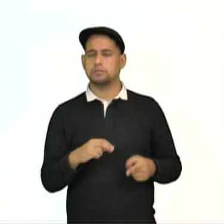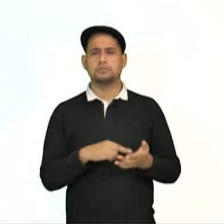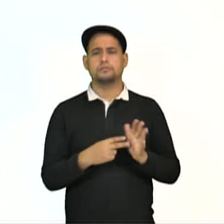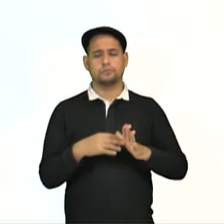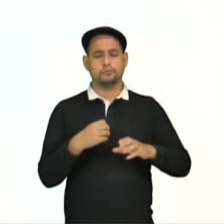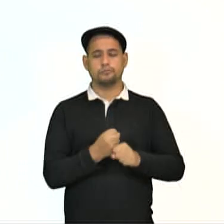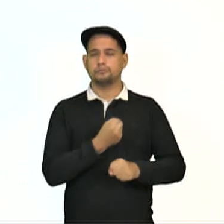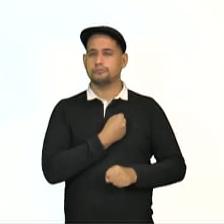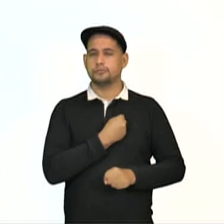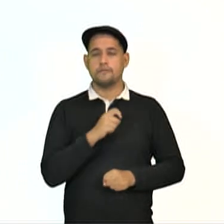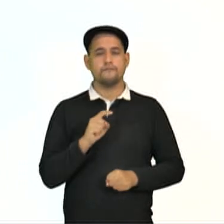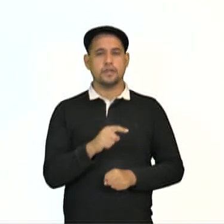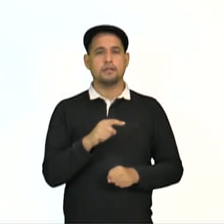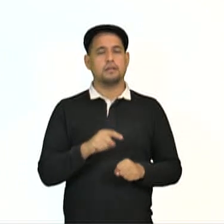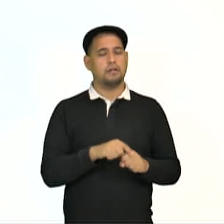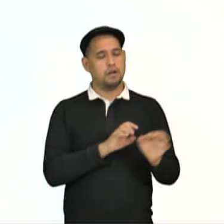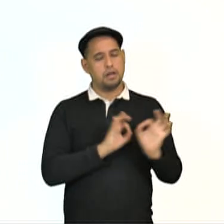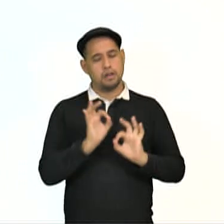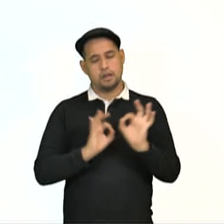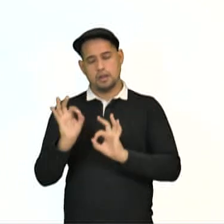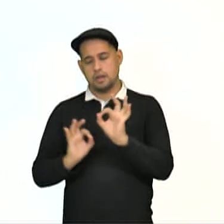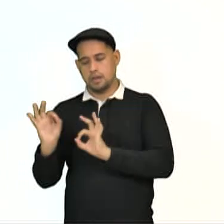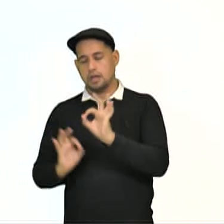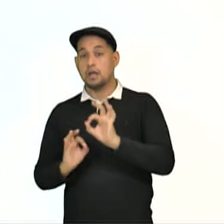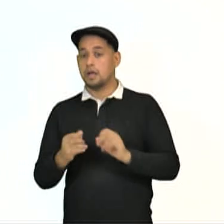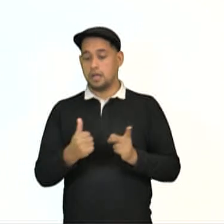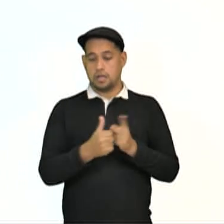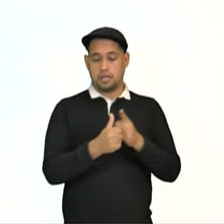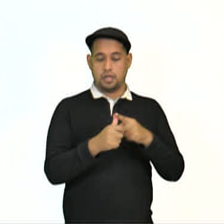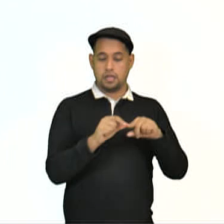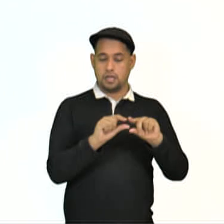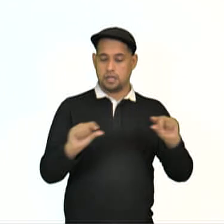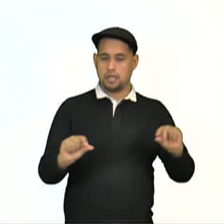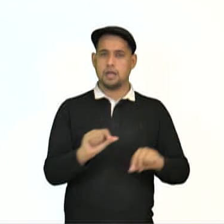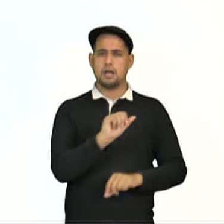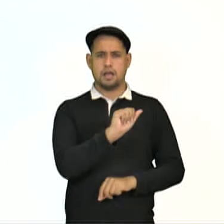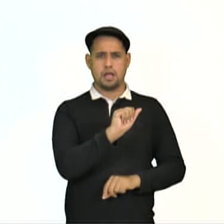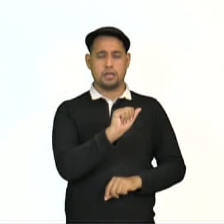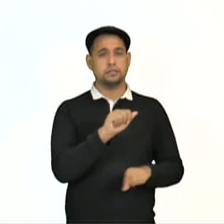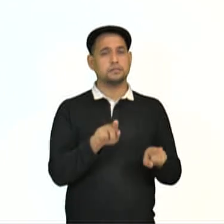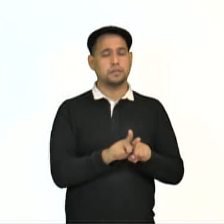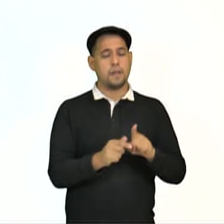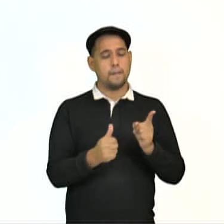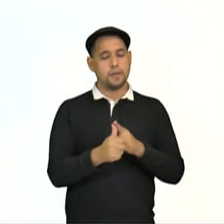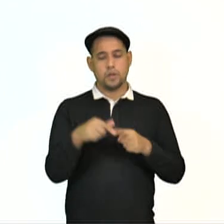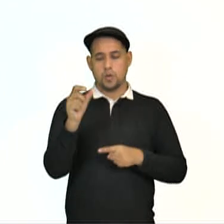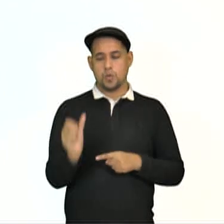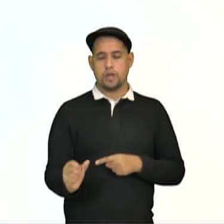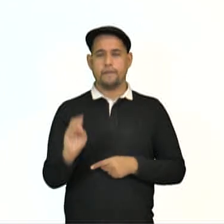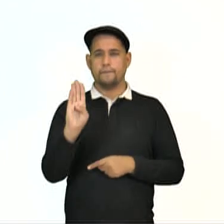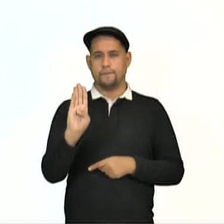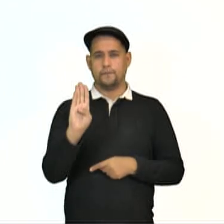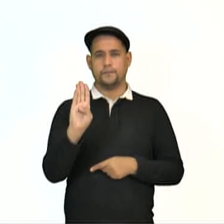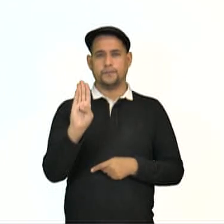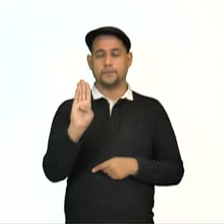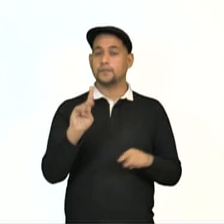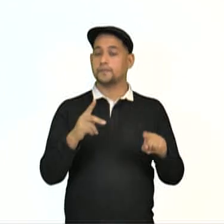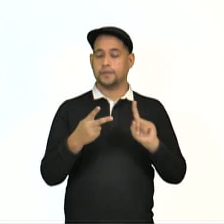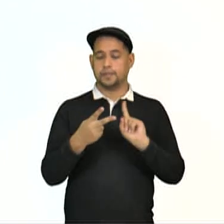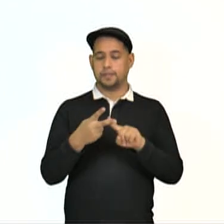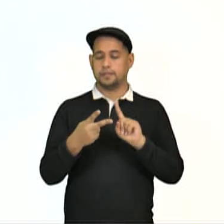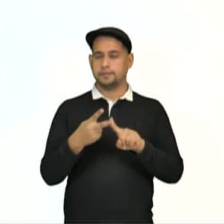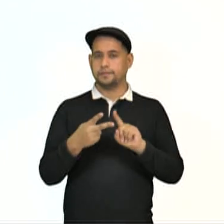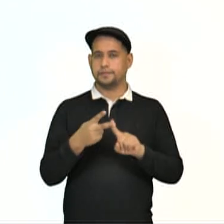obtidas quando multiplica ordenadamente a primeira linha de A pela primeira coluna de B.